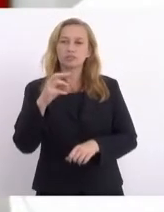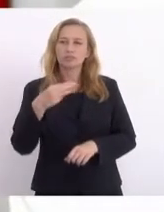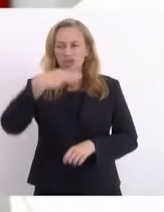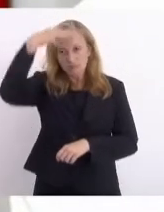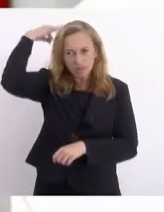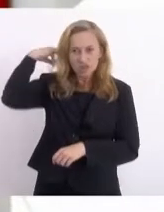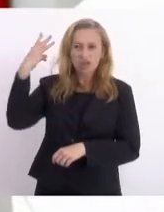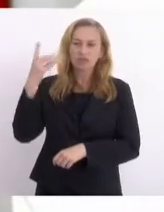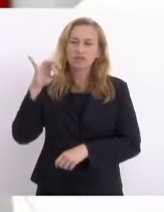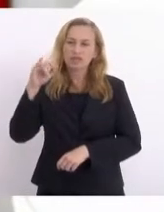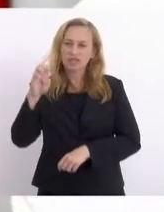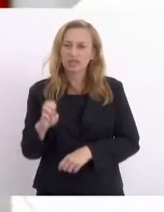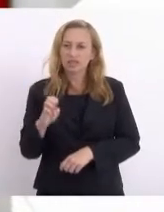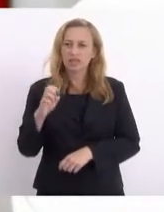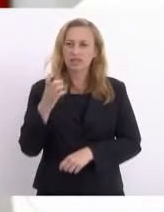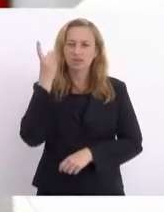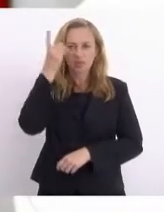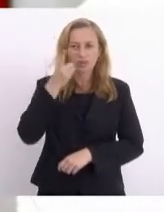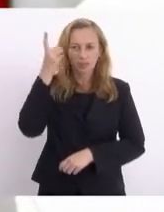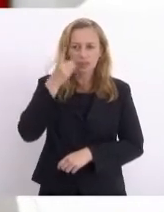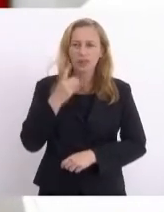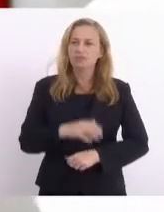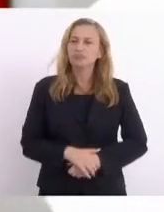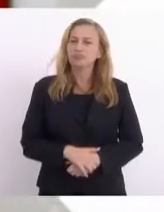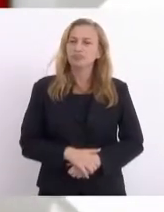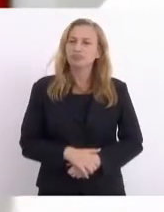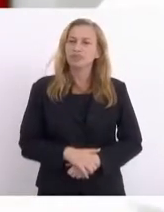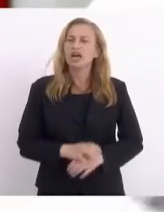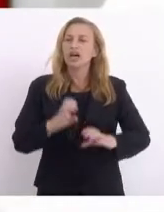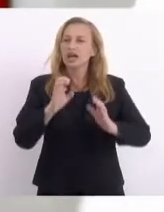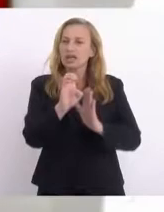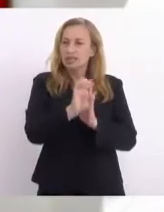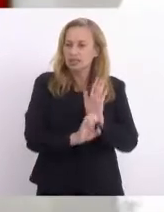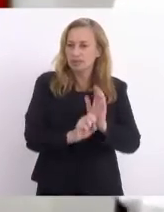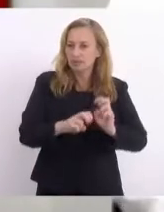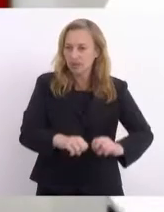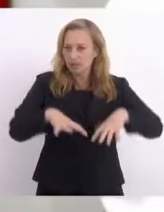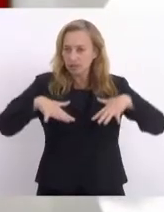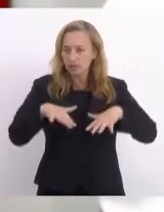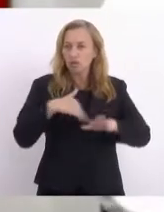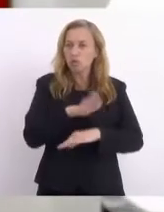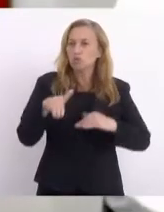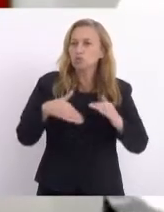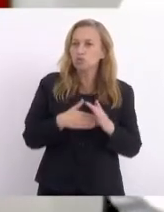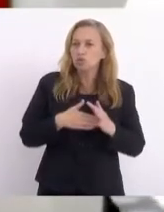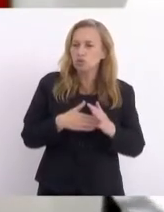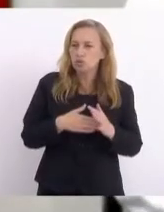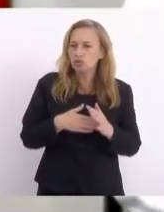As emendas de plenário com todos os pareceres contrários são prejudicadas. As emendas de plenário com todos os pareceres